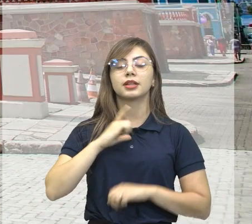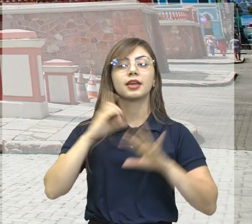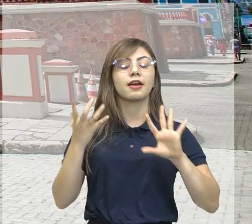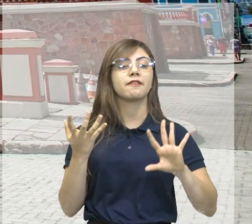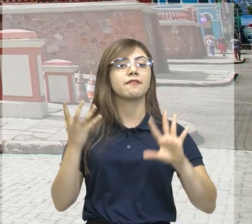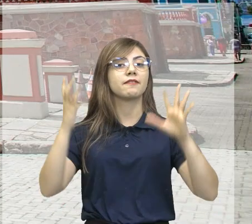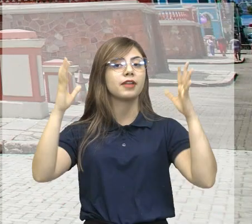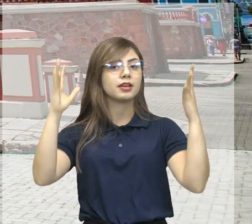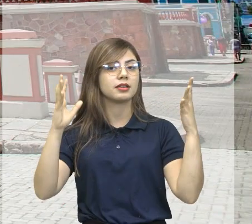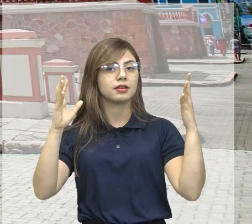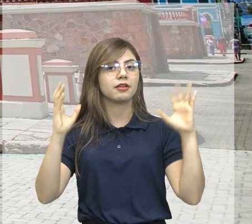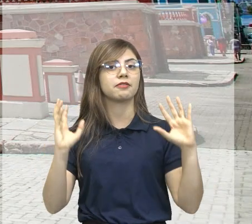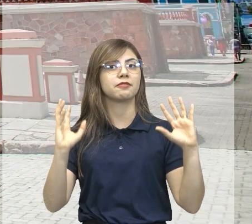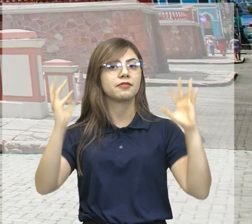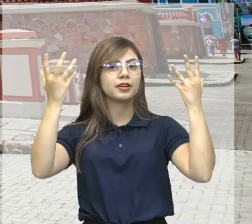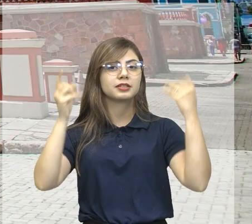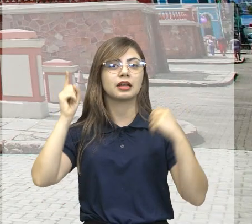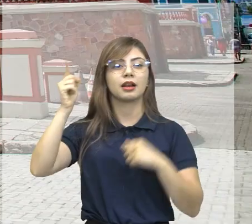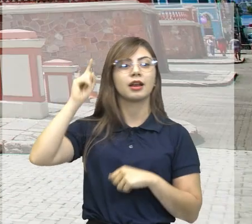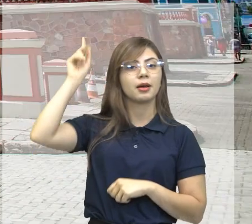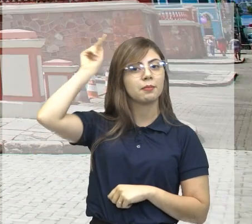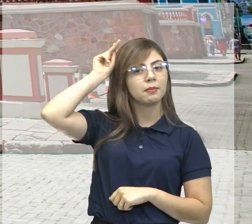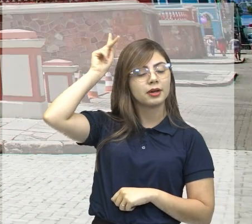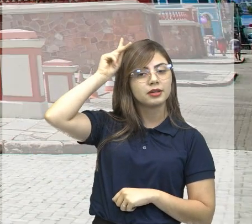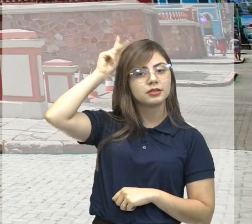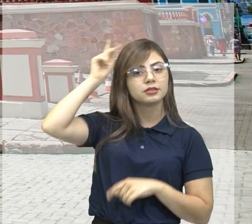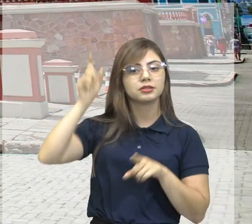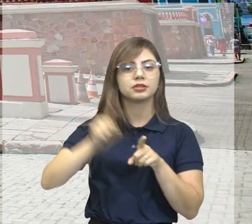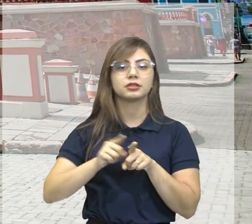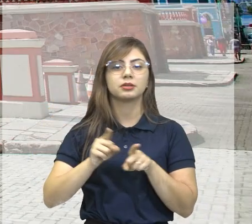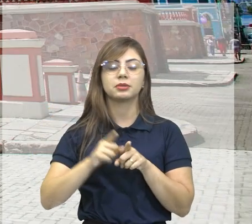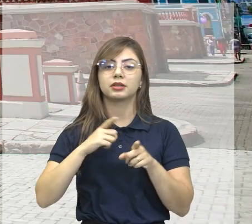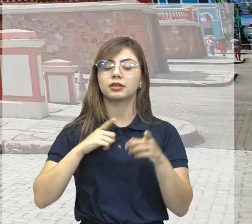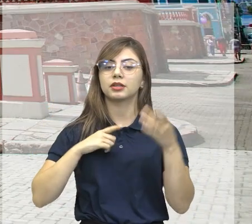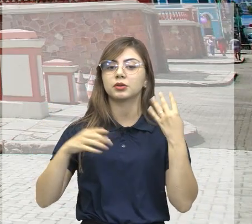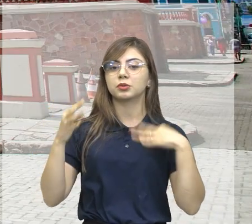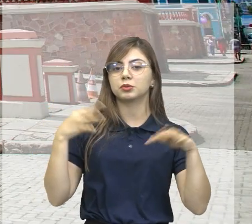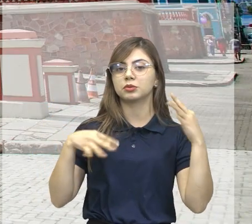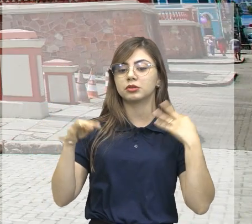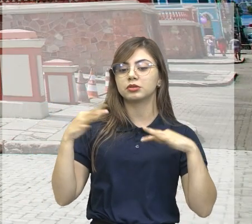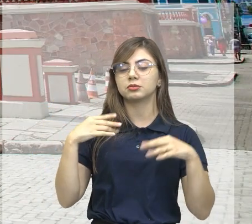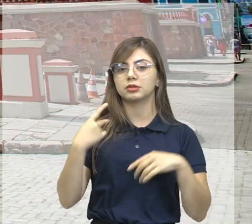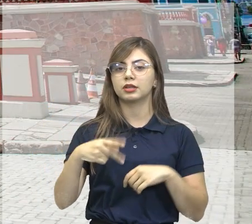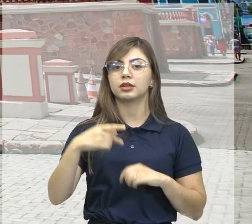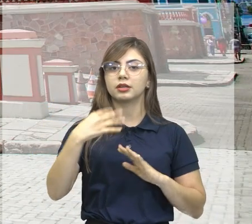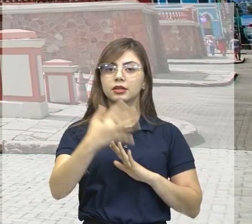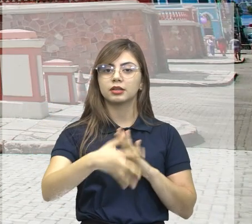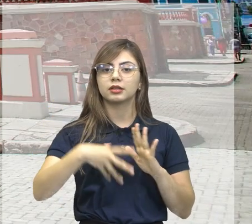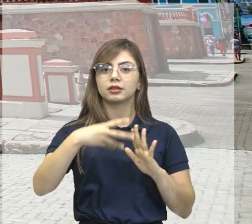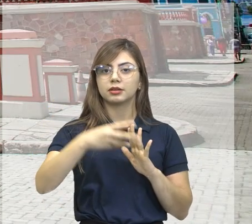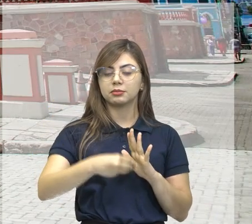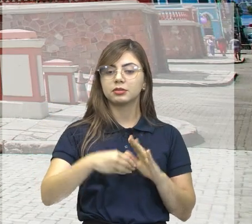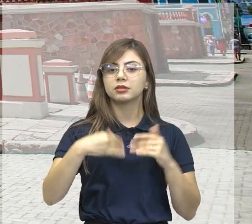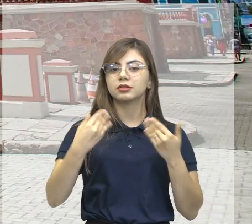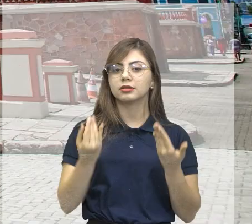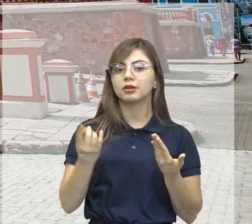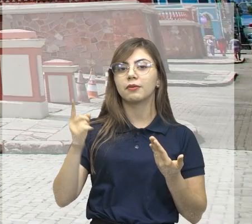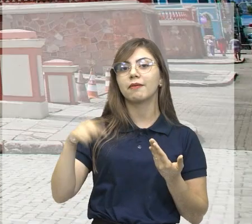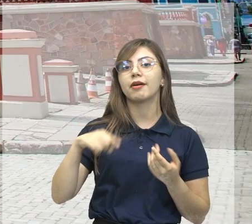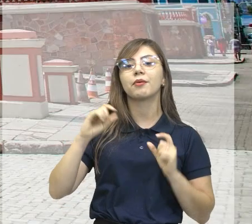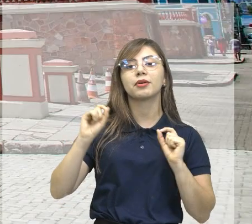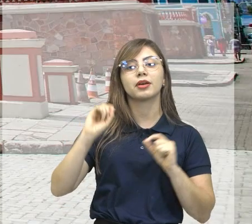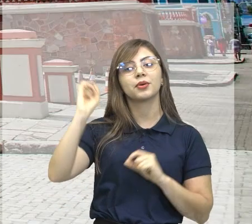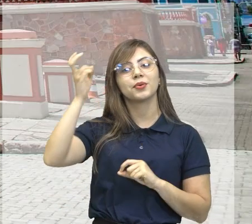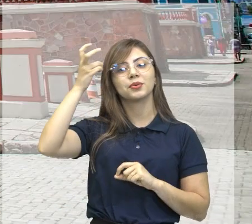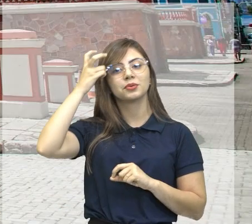e a Feira Internacional de Turismo da Amazônia. Então, esses são eventos culturais. As pessoas também vêm para